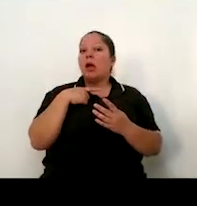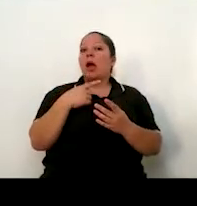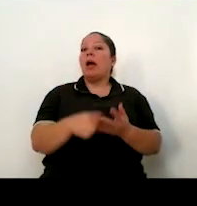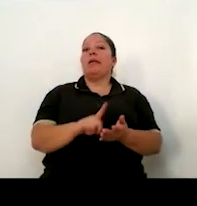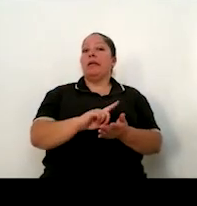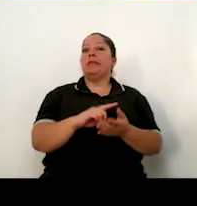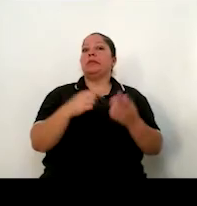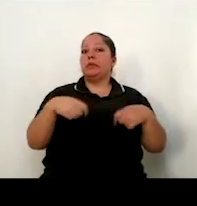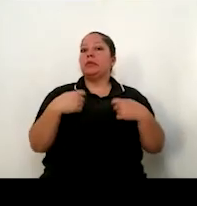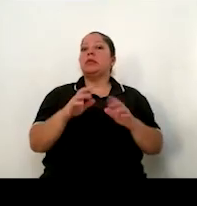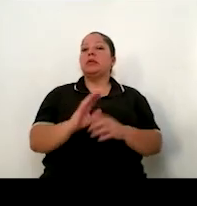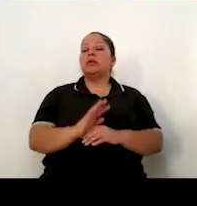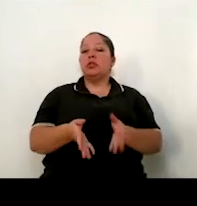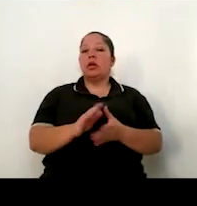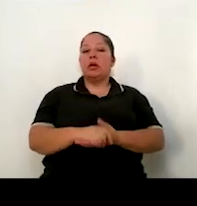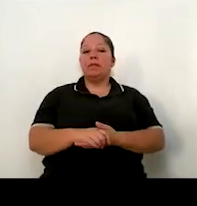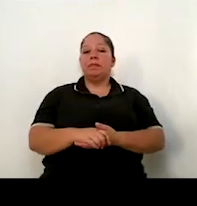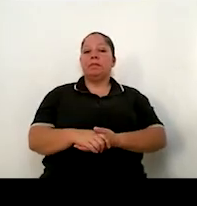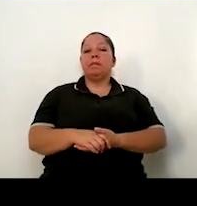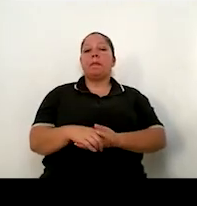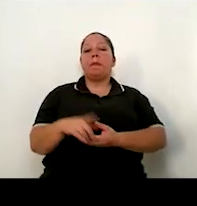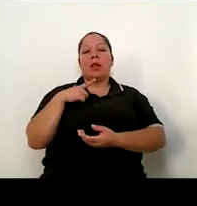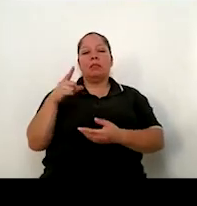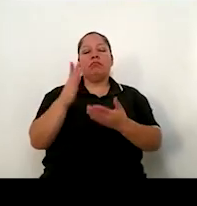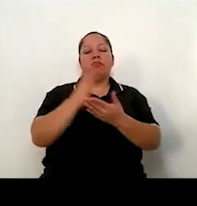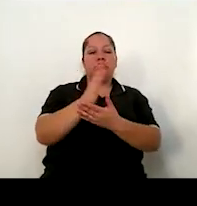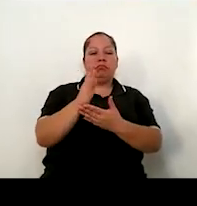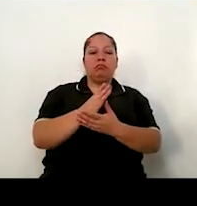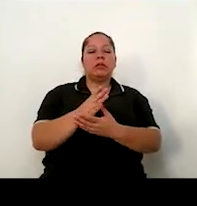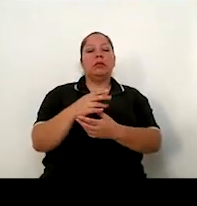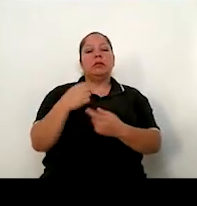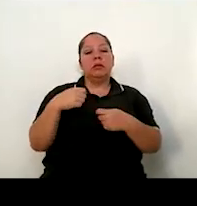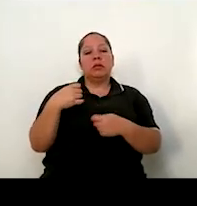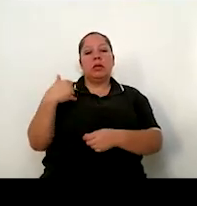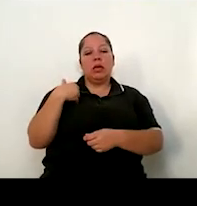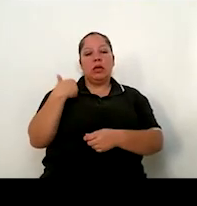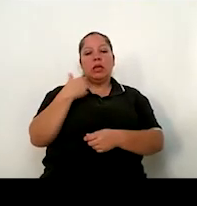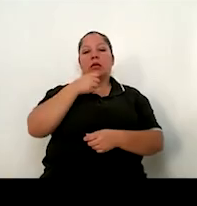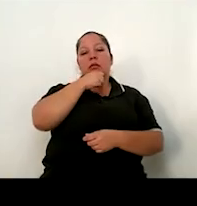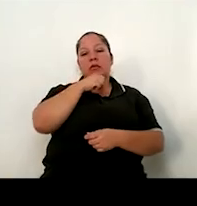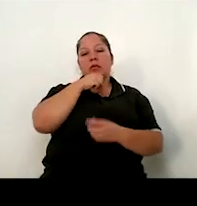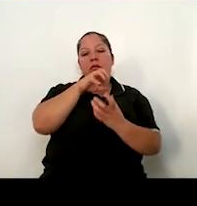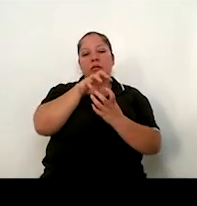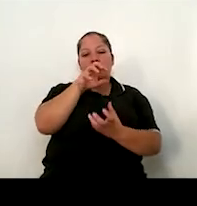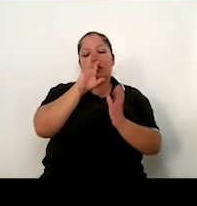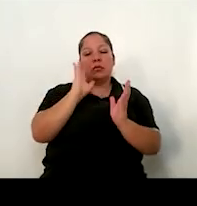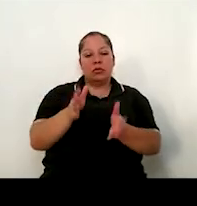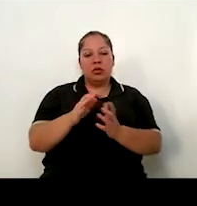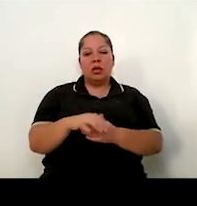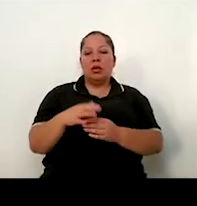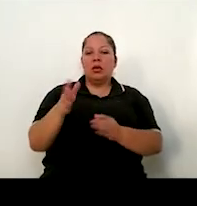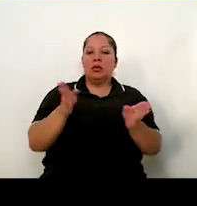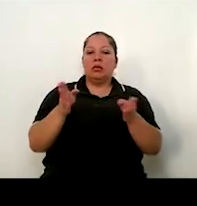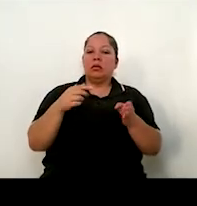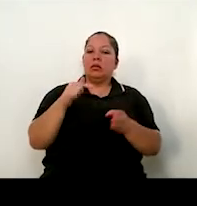com o idoso. Para pessoas que têm 76, entre 76 e 85 anos, a decisão do